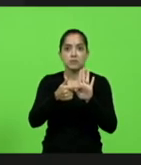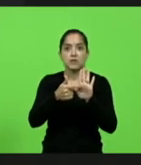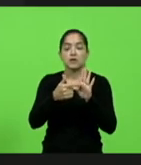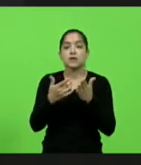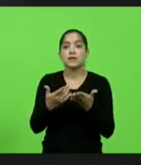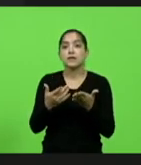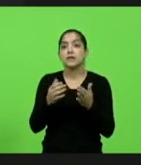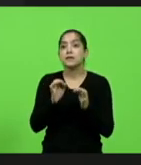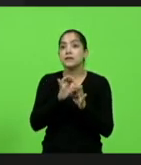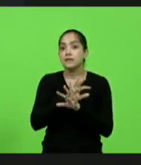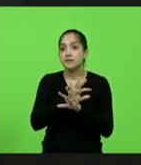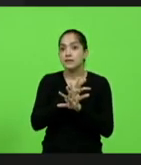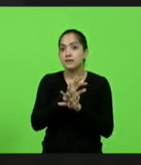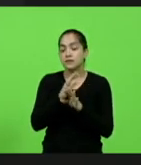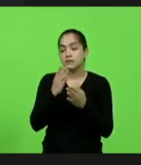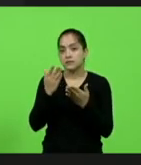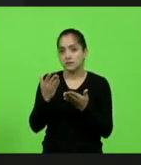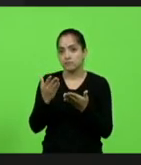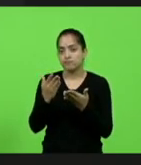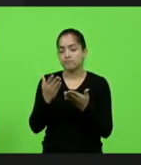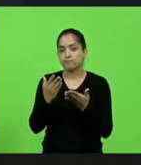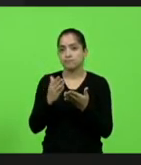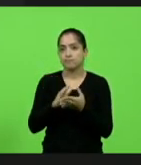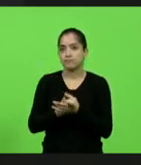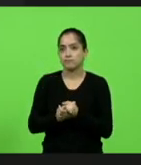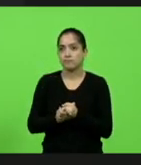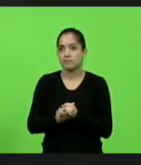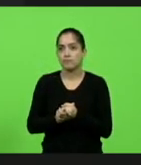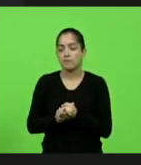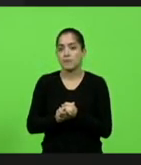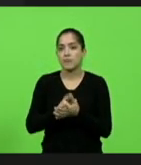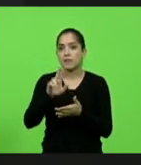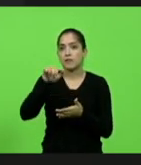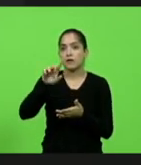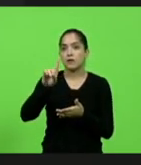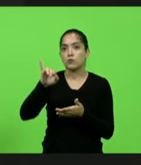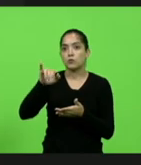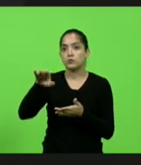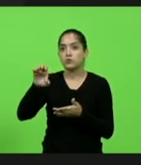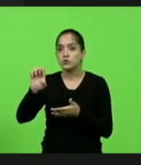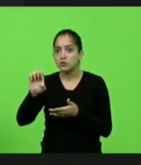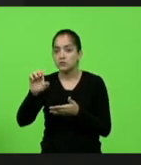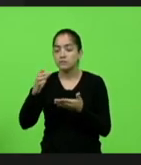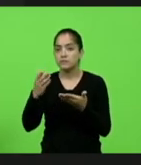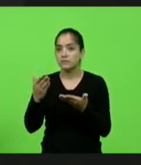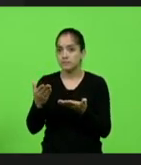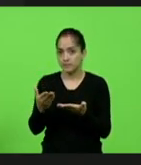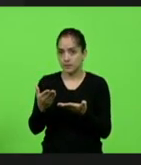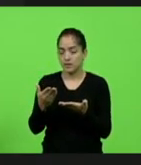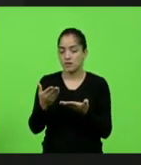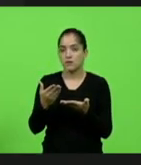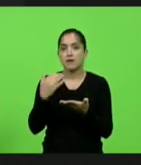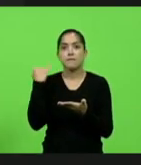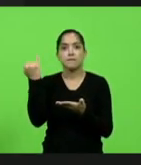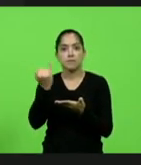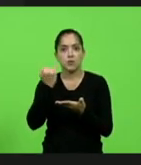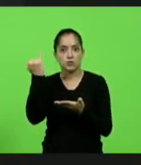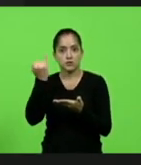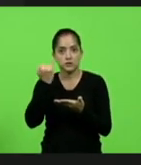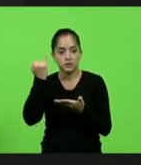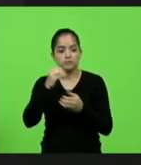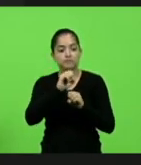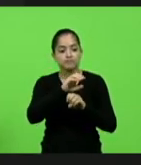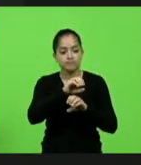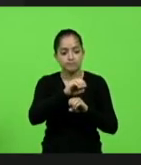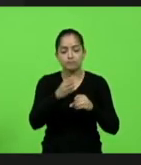também concluindo a nota da Undime, que diz: diante do exposto, é essencial preservar a educação básica